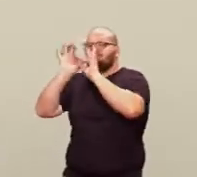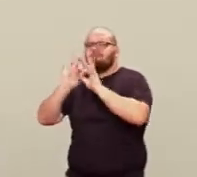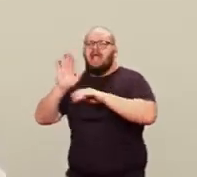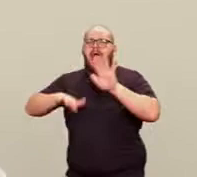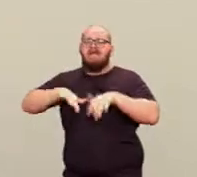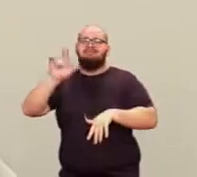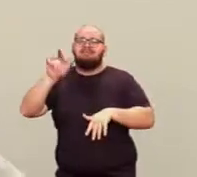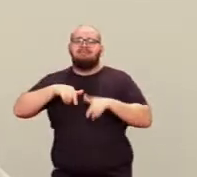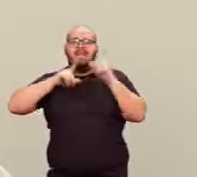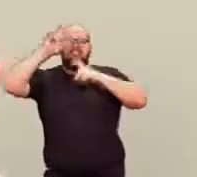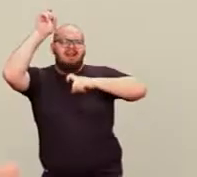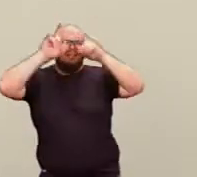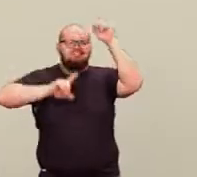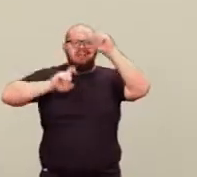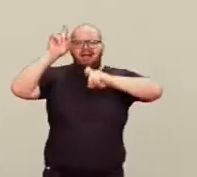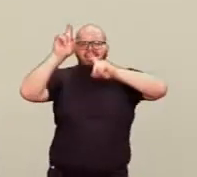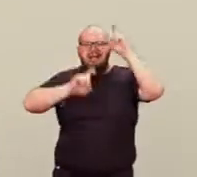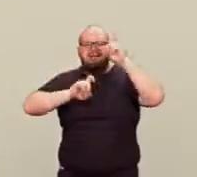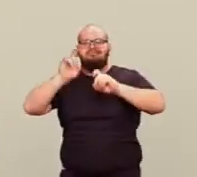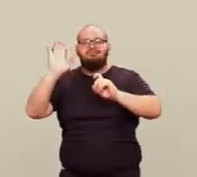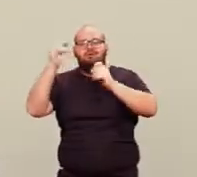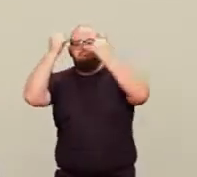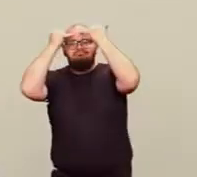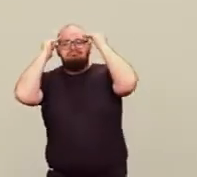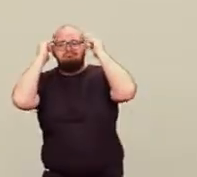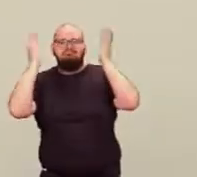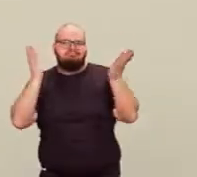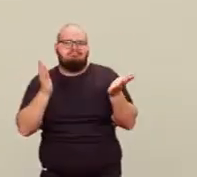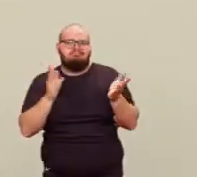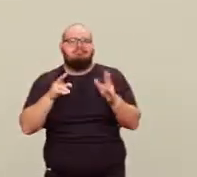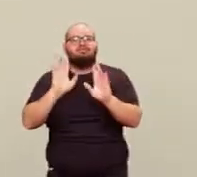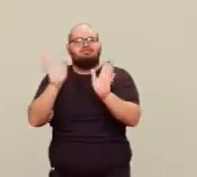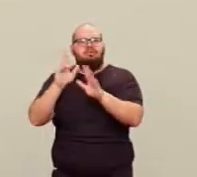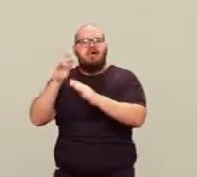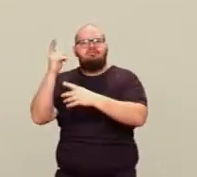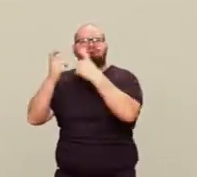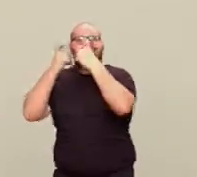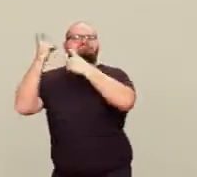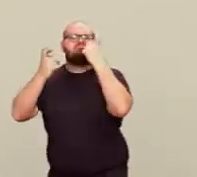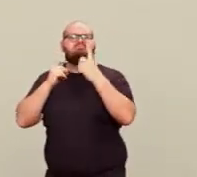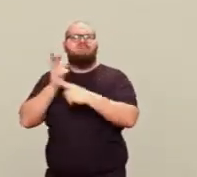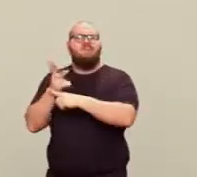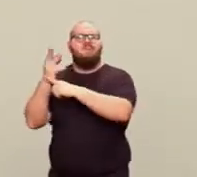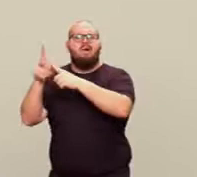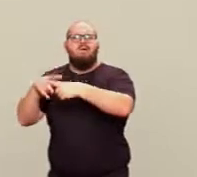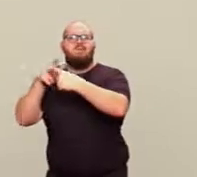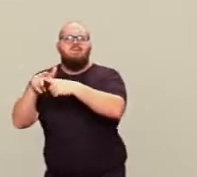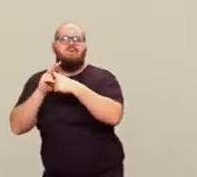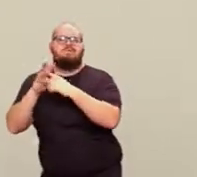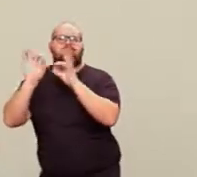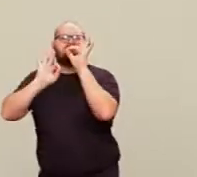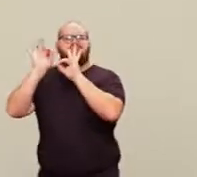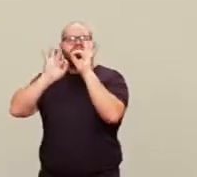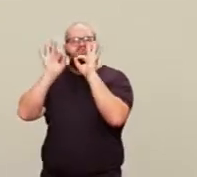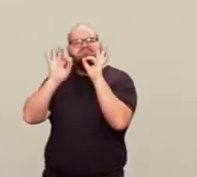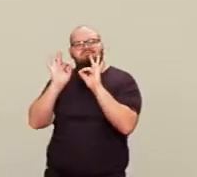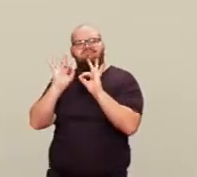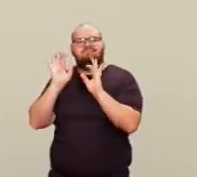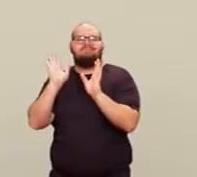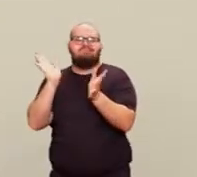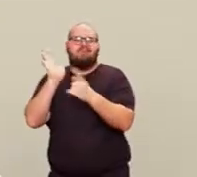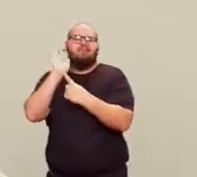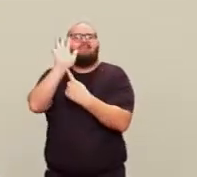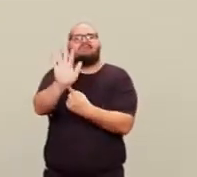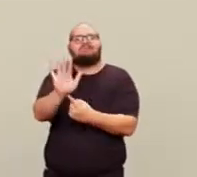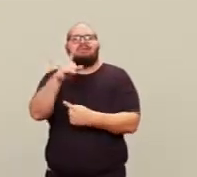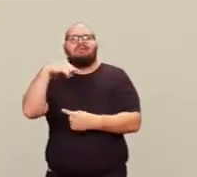são só porque a pessoa se expressa muito mais, né? Perfeito. Já buscam uma correção, preocupadas com essa